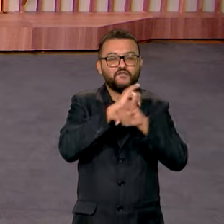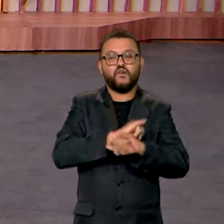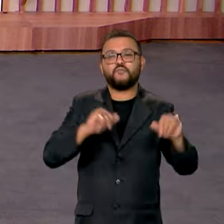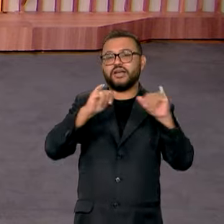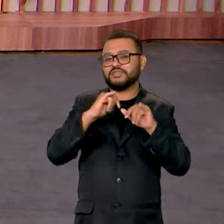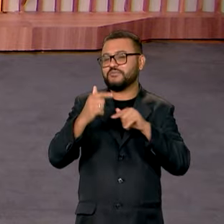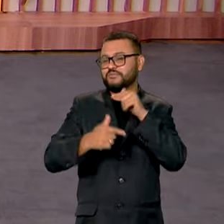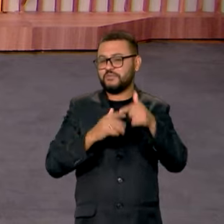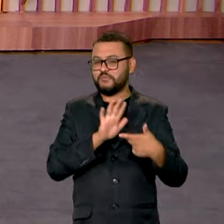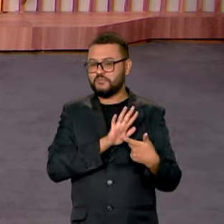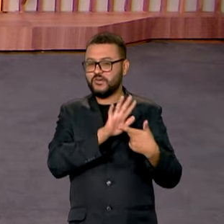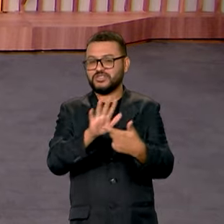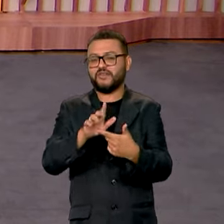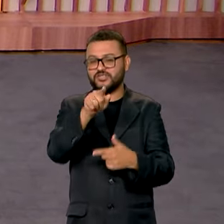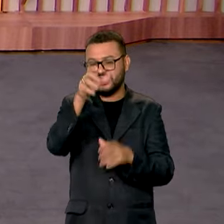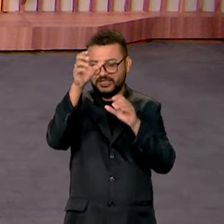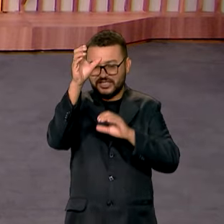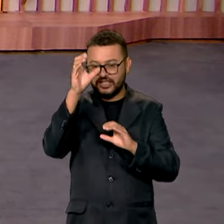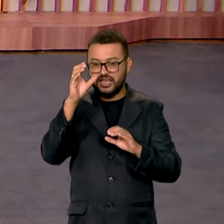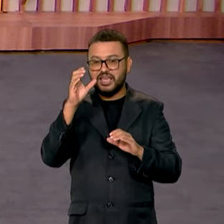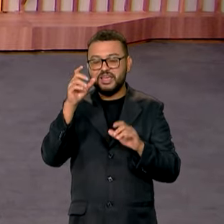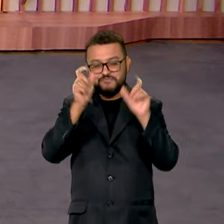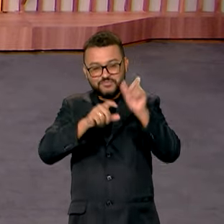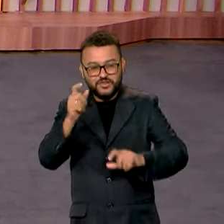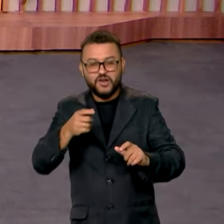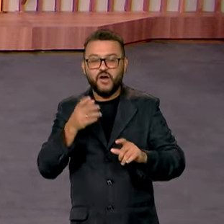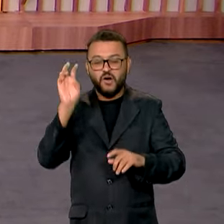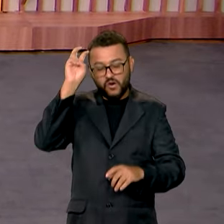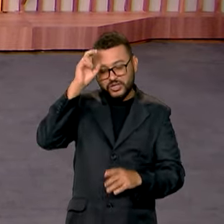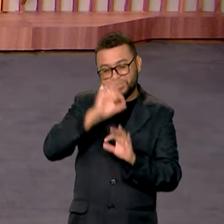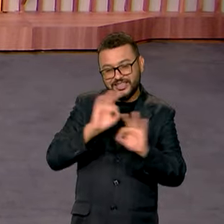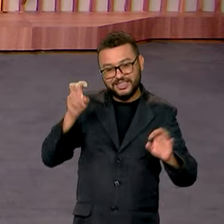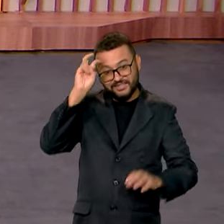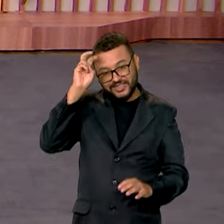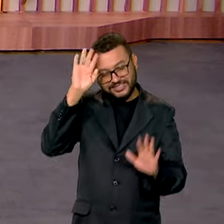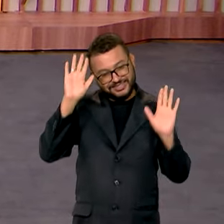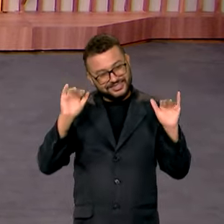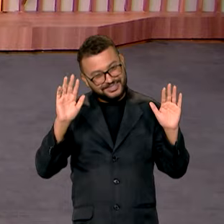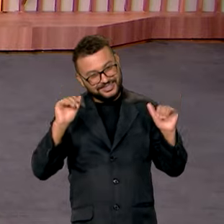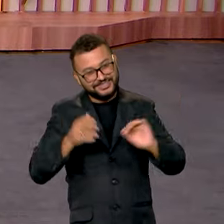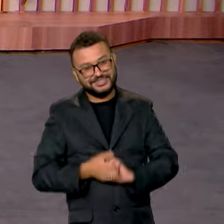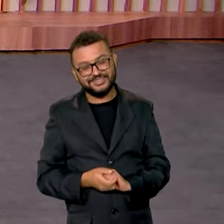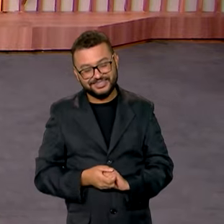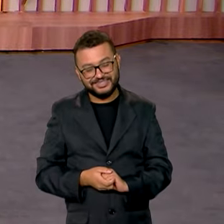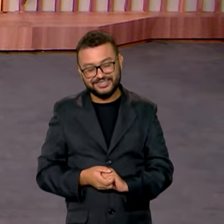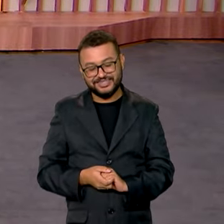serviços para você, cidadão. Uma ótima quinta-feira, até a próxima. Tchau.